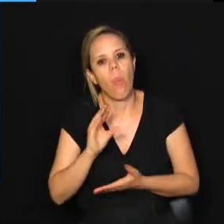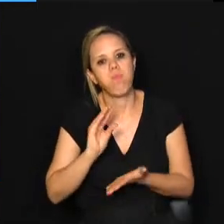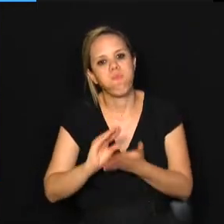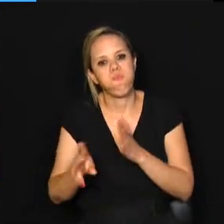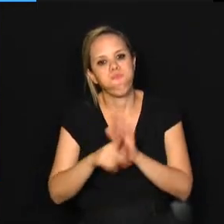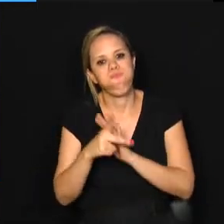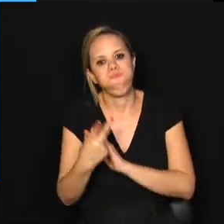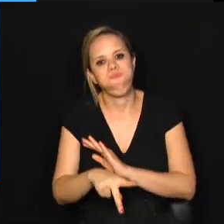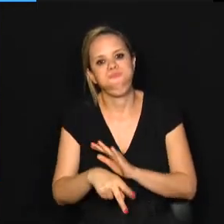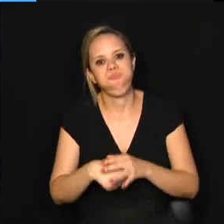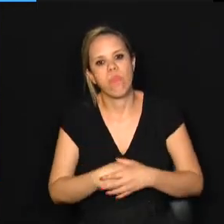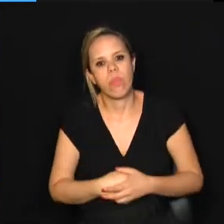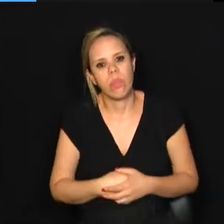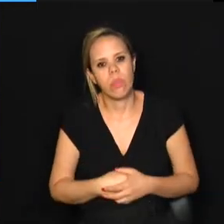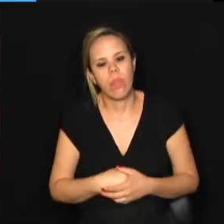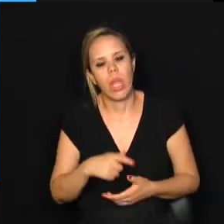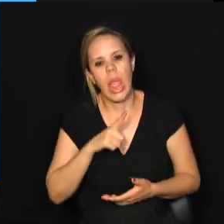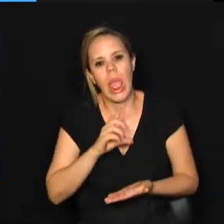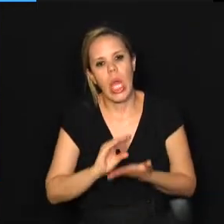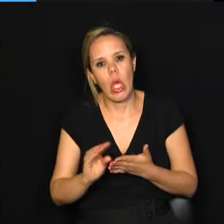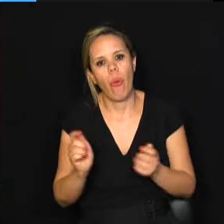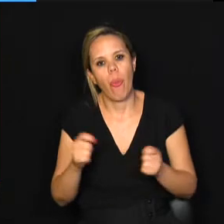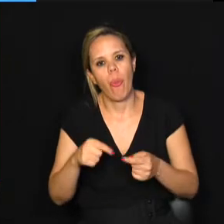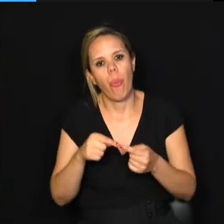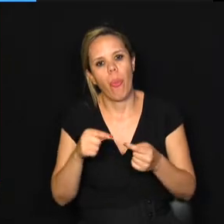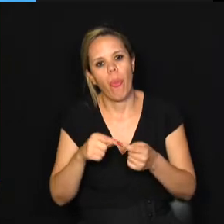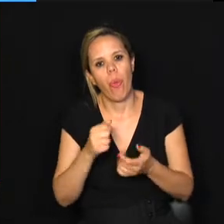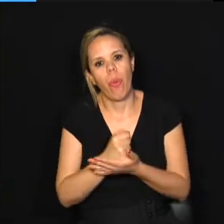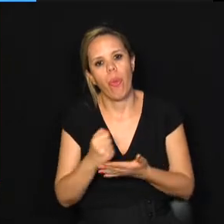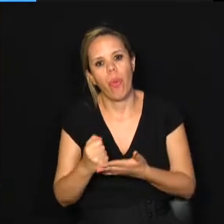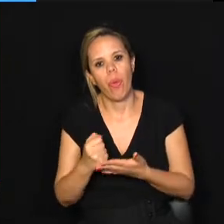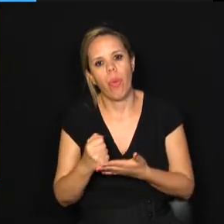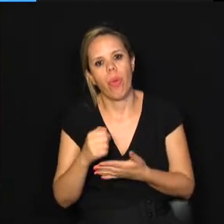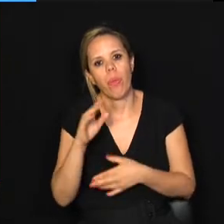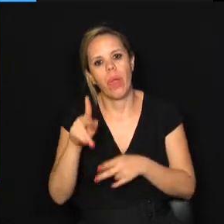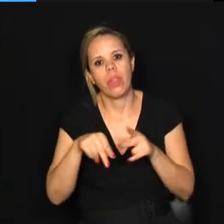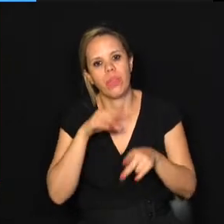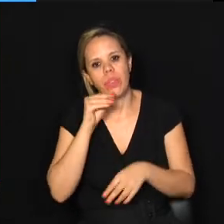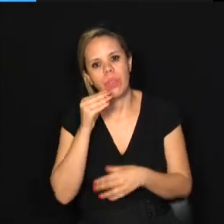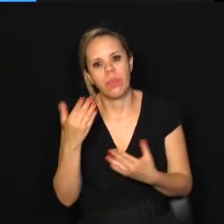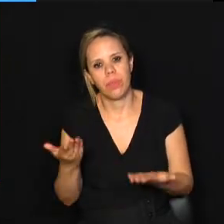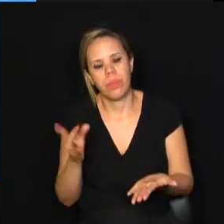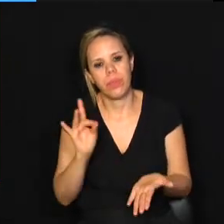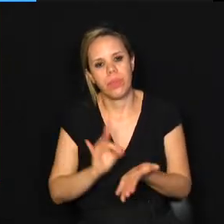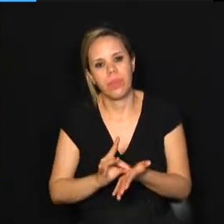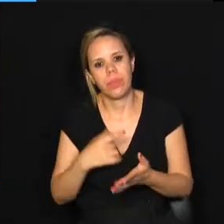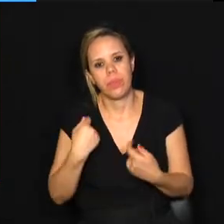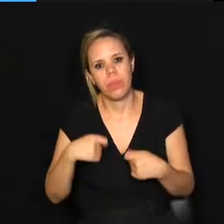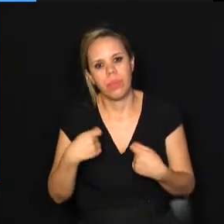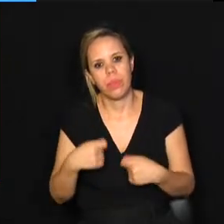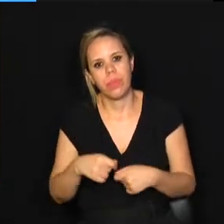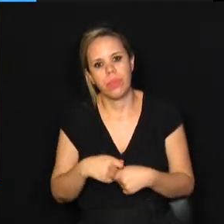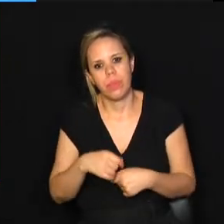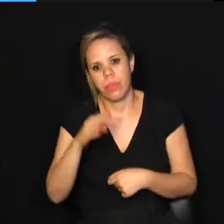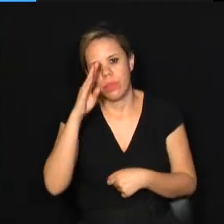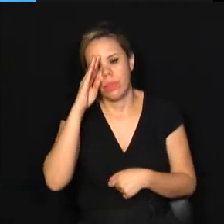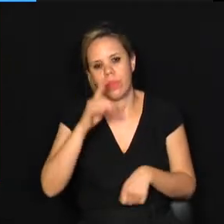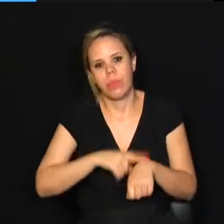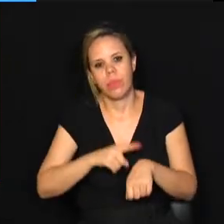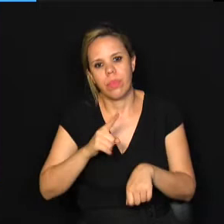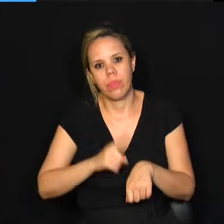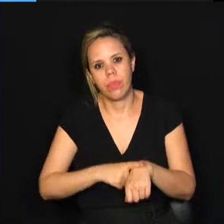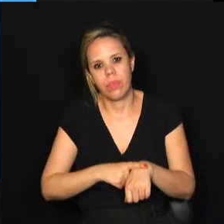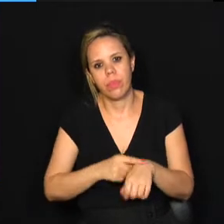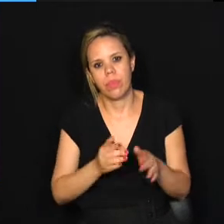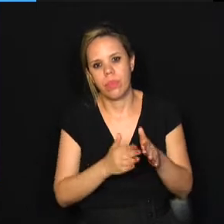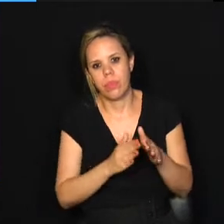próprio e tem um orçamento suficiente para contratar mais mão de obras. E é exatamente o que nós precisamos, principalmente nesse momento de